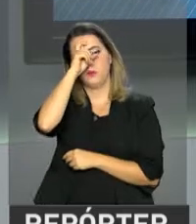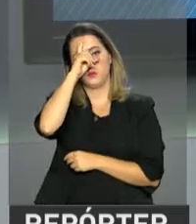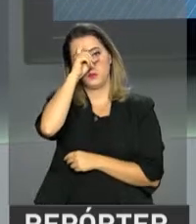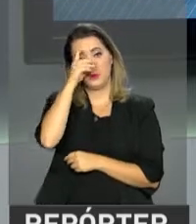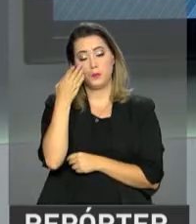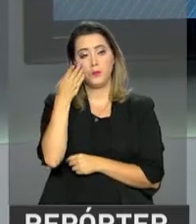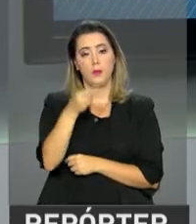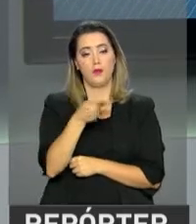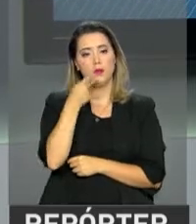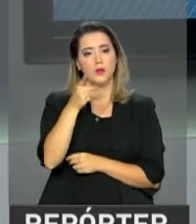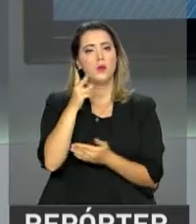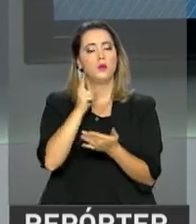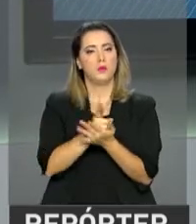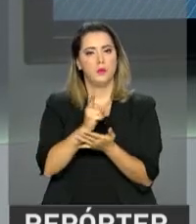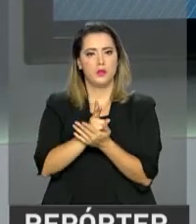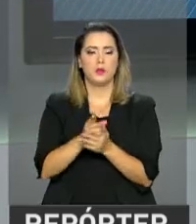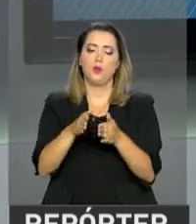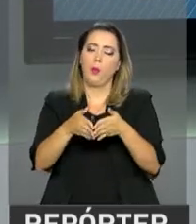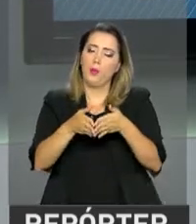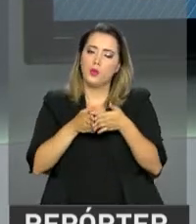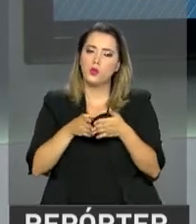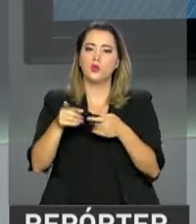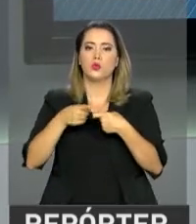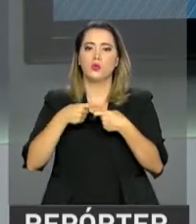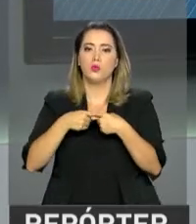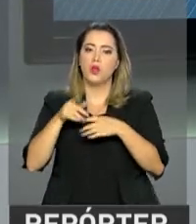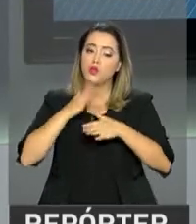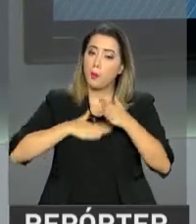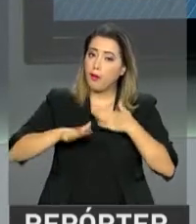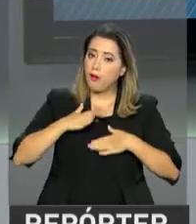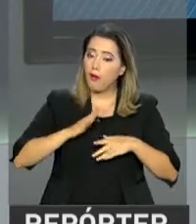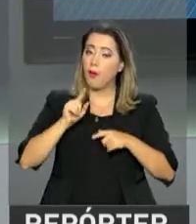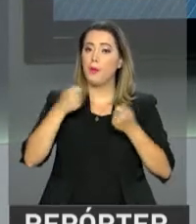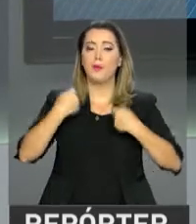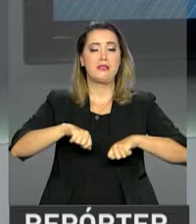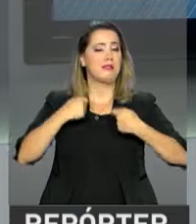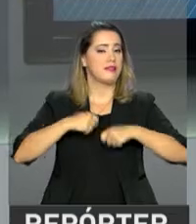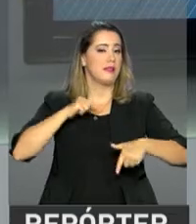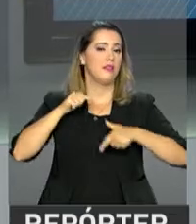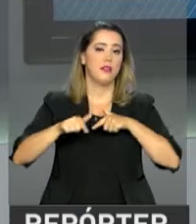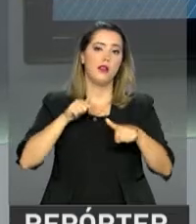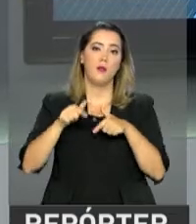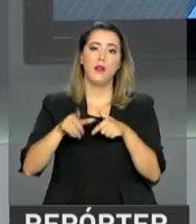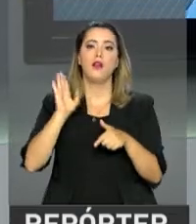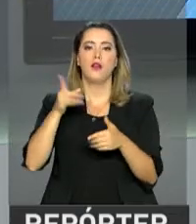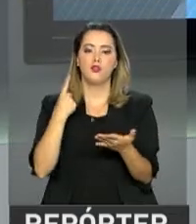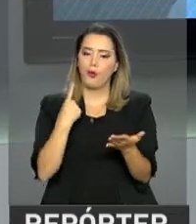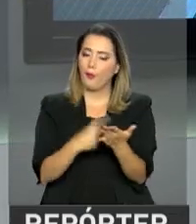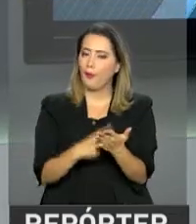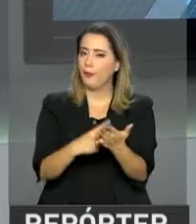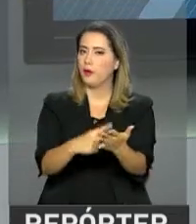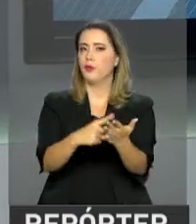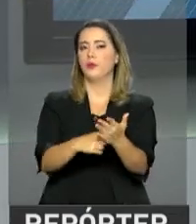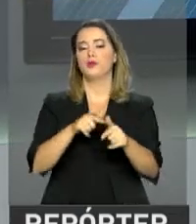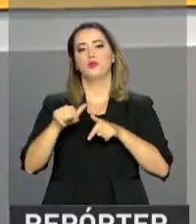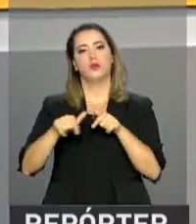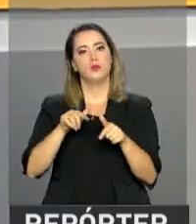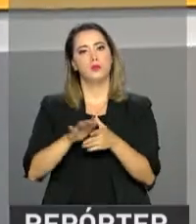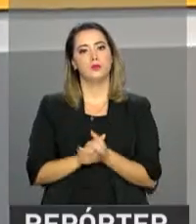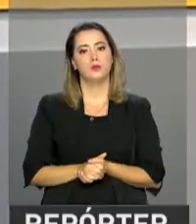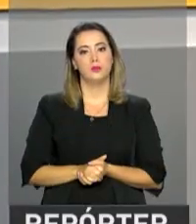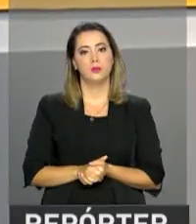segundo temer apesar da recomendação médica para desacelerar há muito que fazer e ele já segue cumprindo agenda